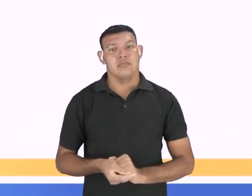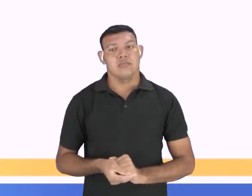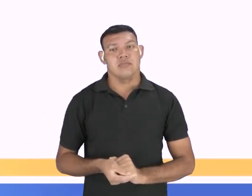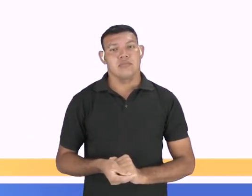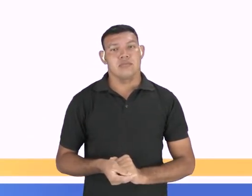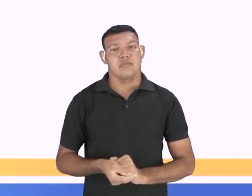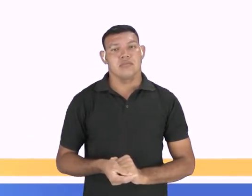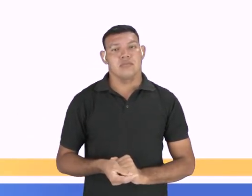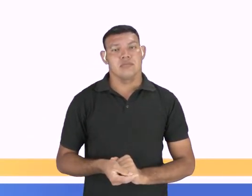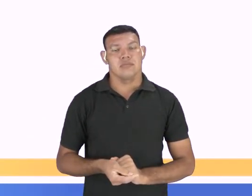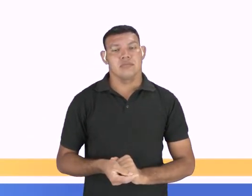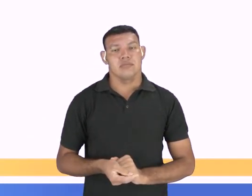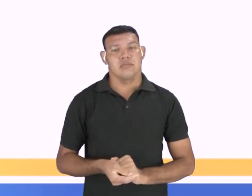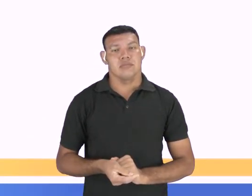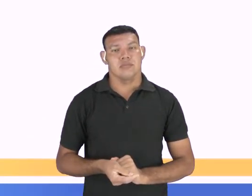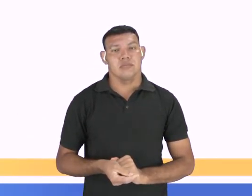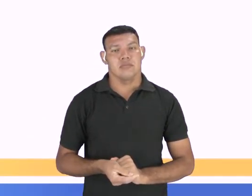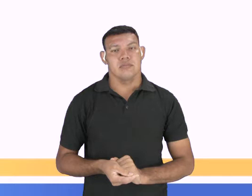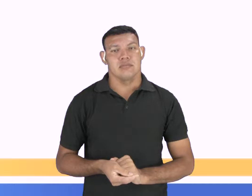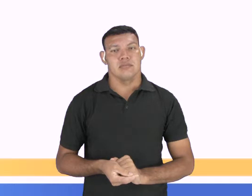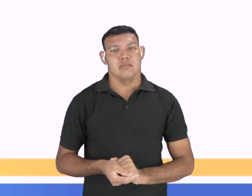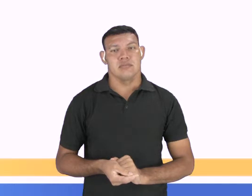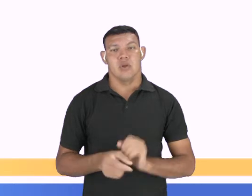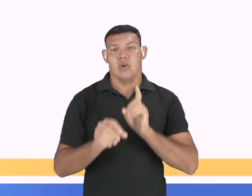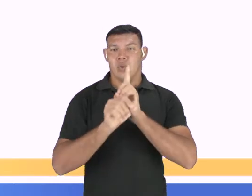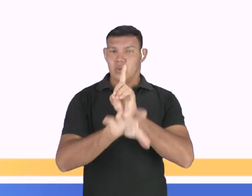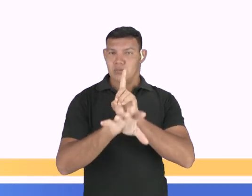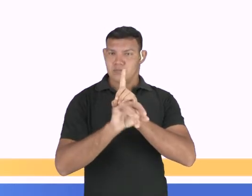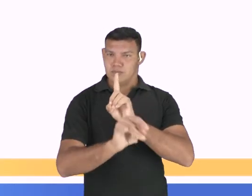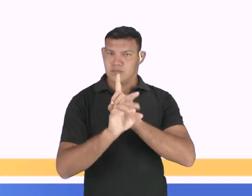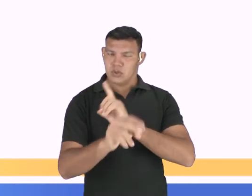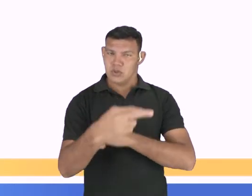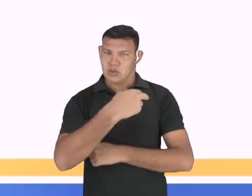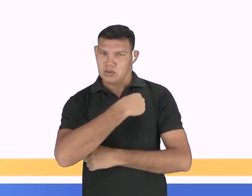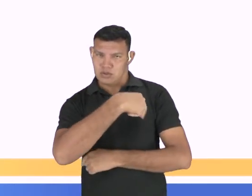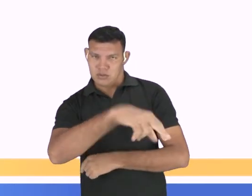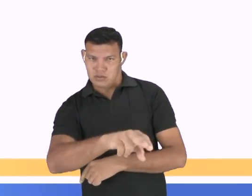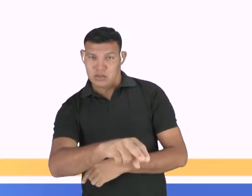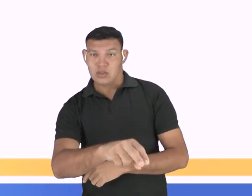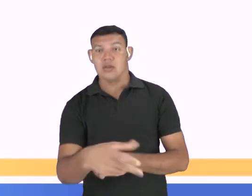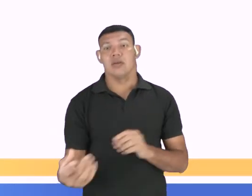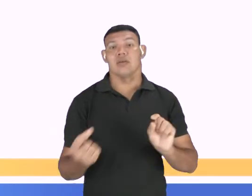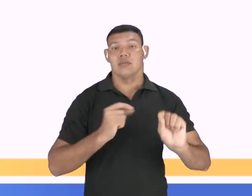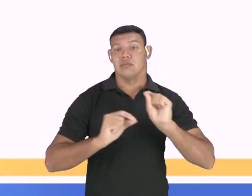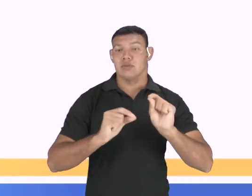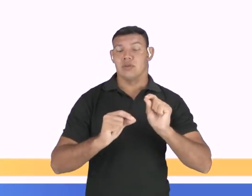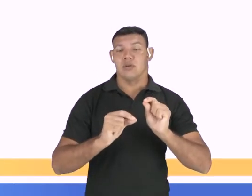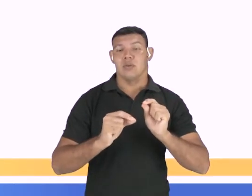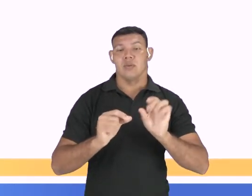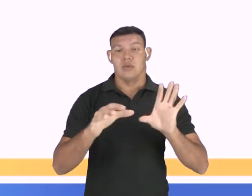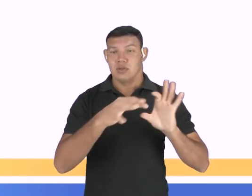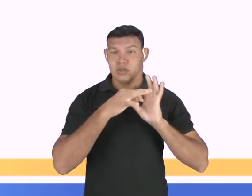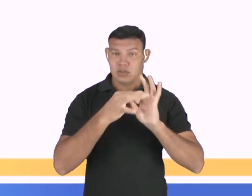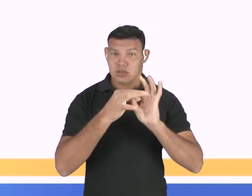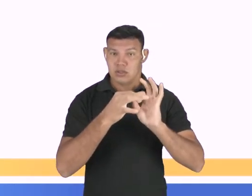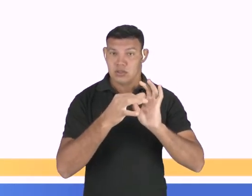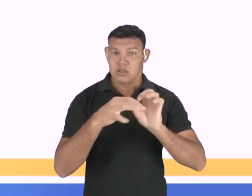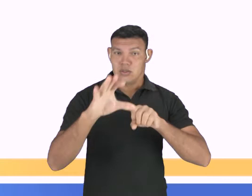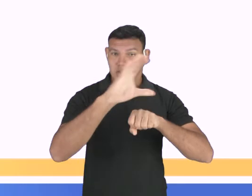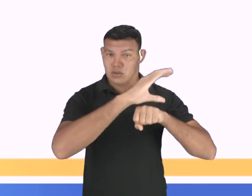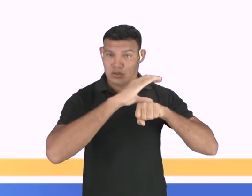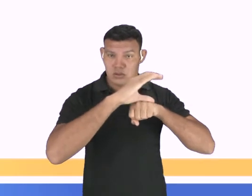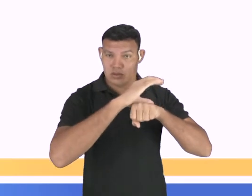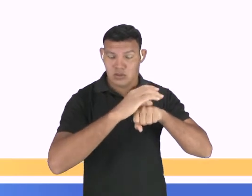digamos, o apego aos dogmas religiosos, mas sim diretamente ligado ao direito, né, a Constituição